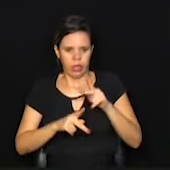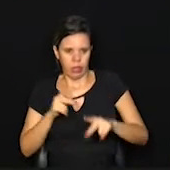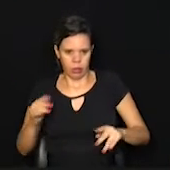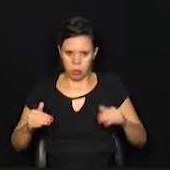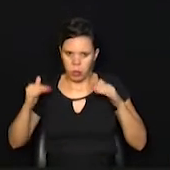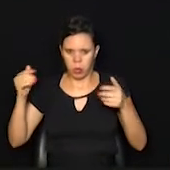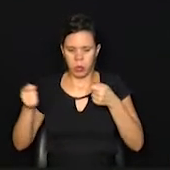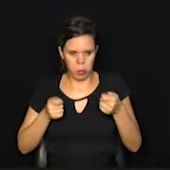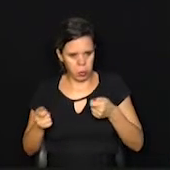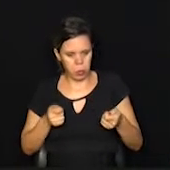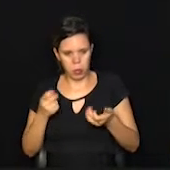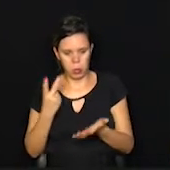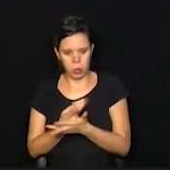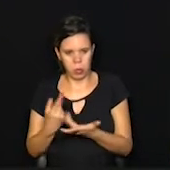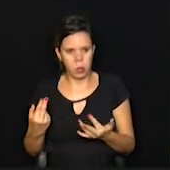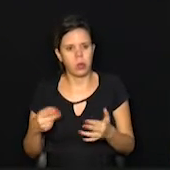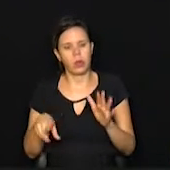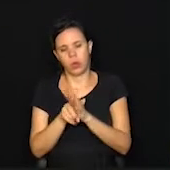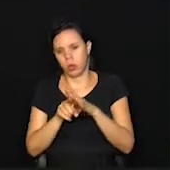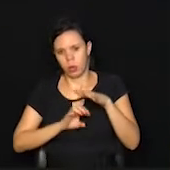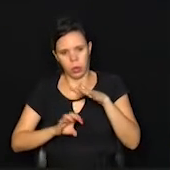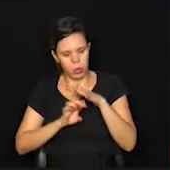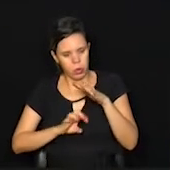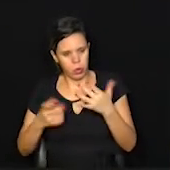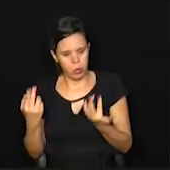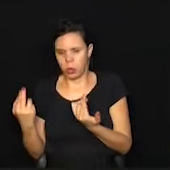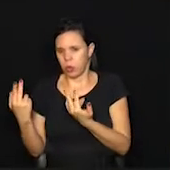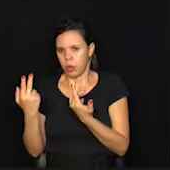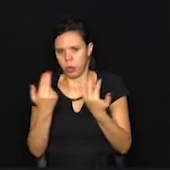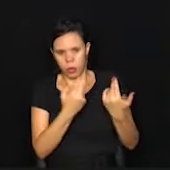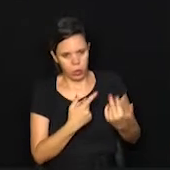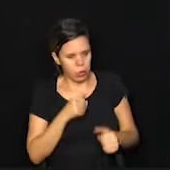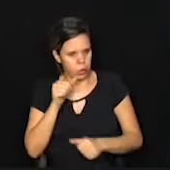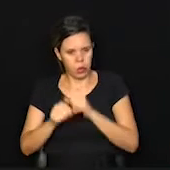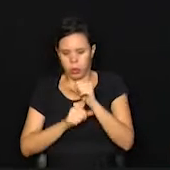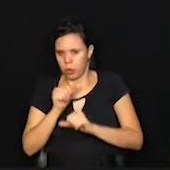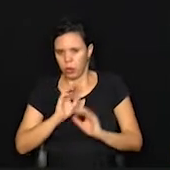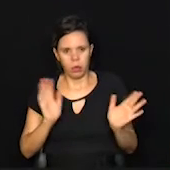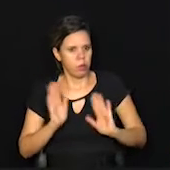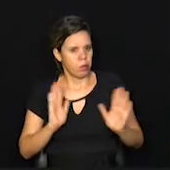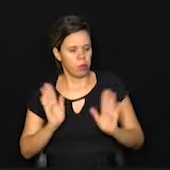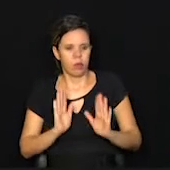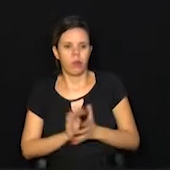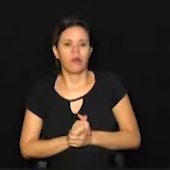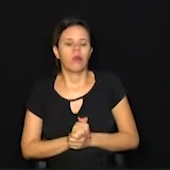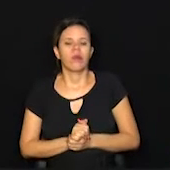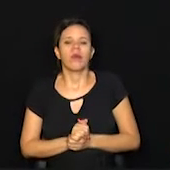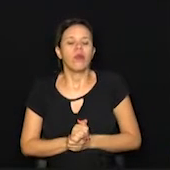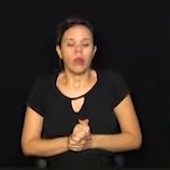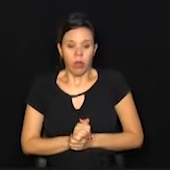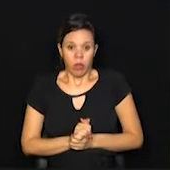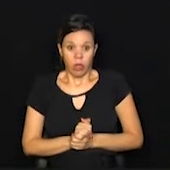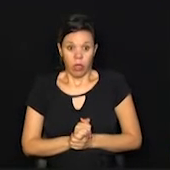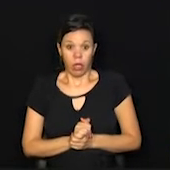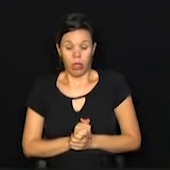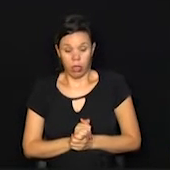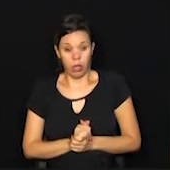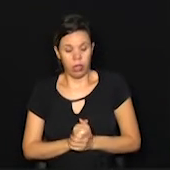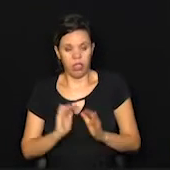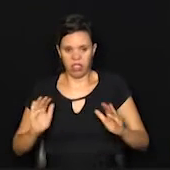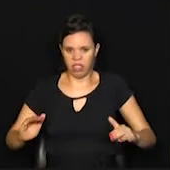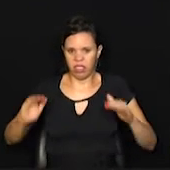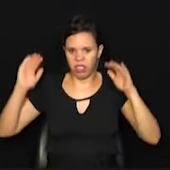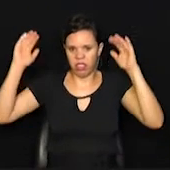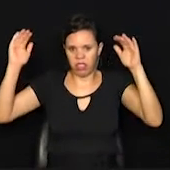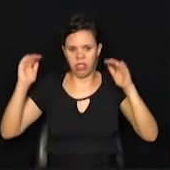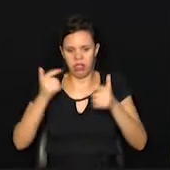continua a mesma latifundiários os empresários ninguém mudou de posição social nem uma classe ascendeu ao